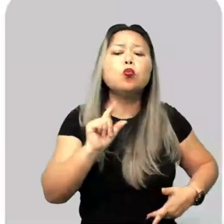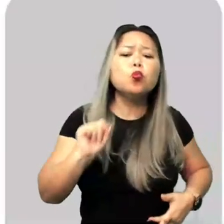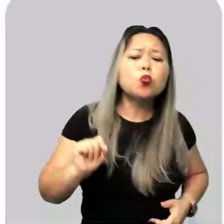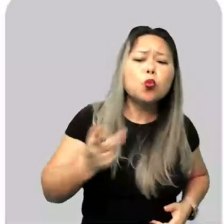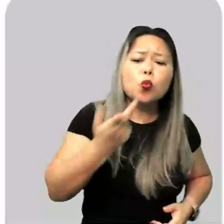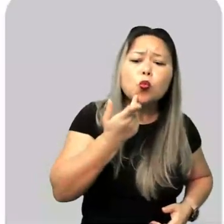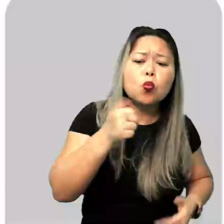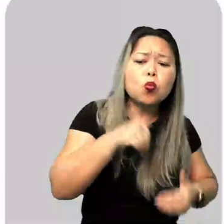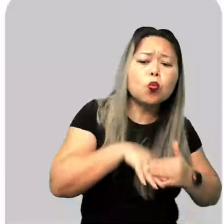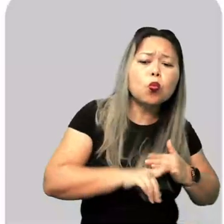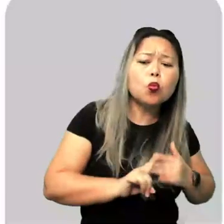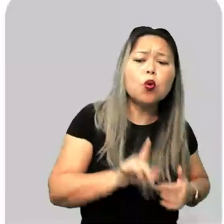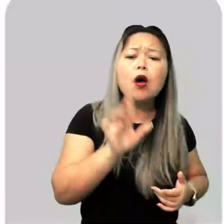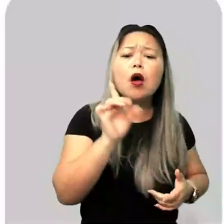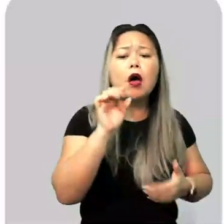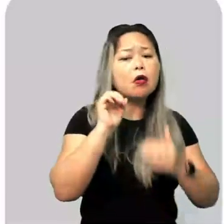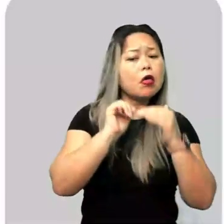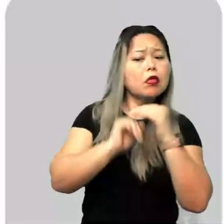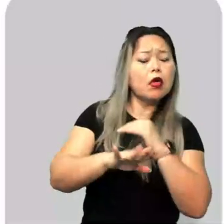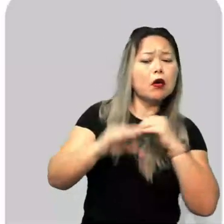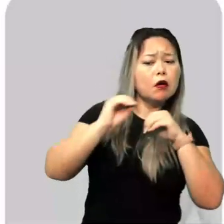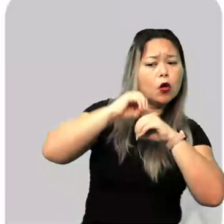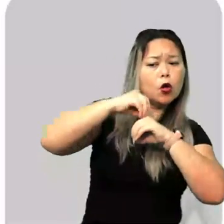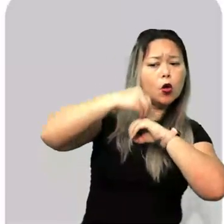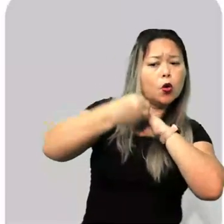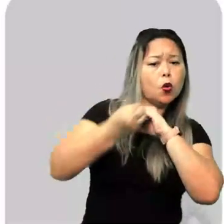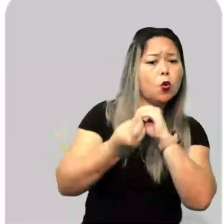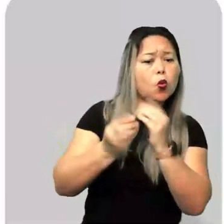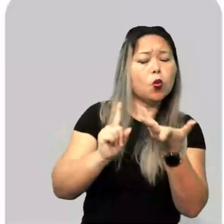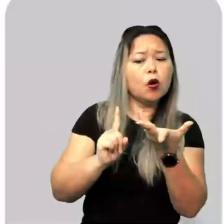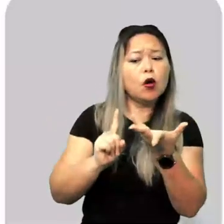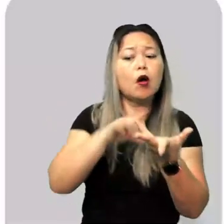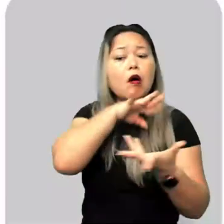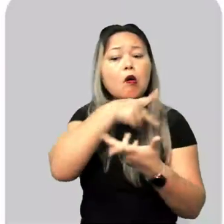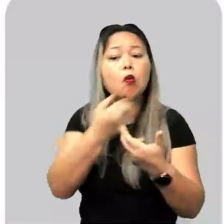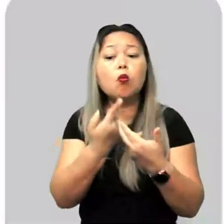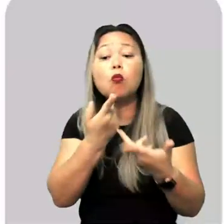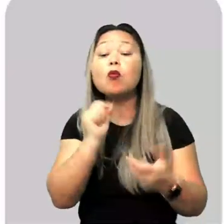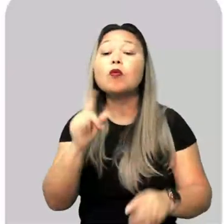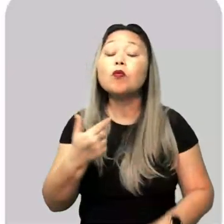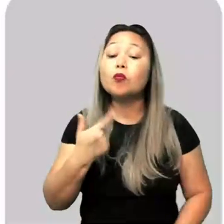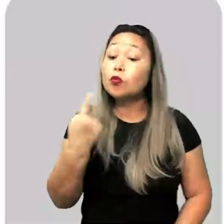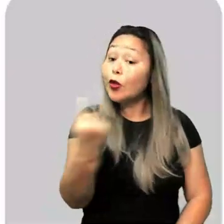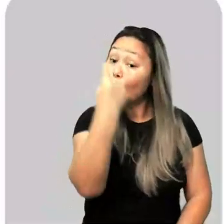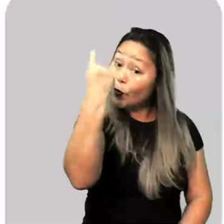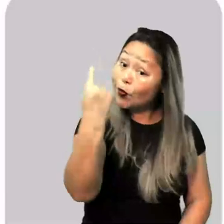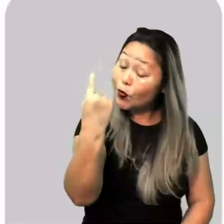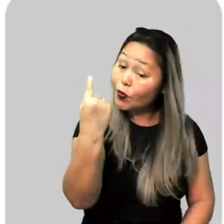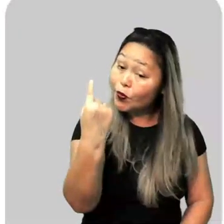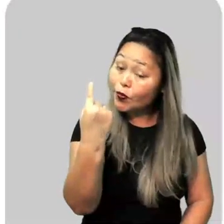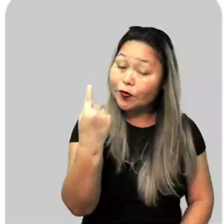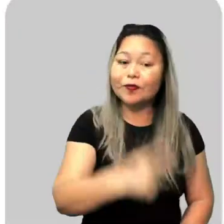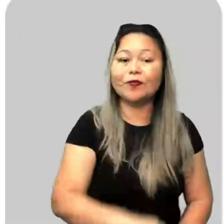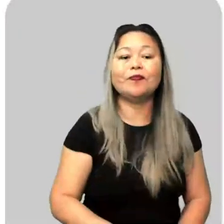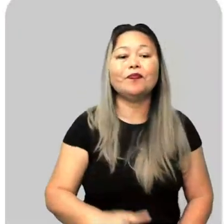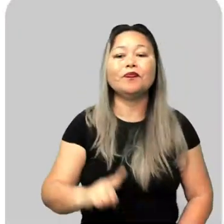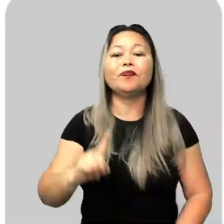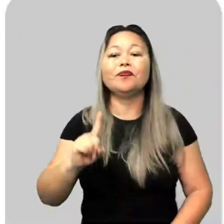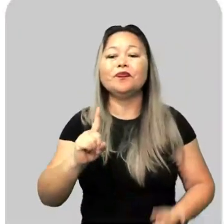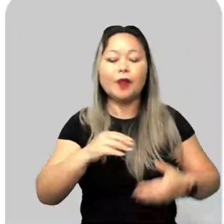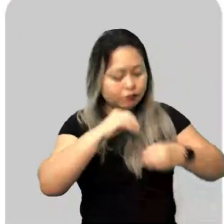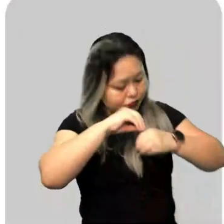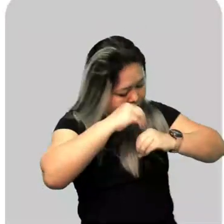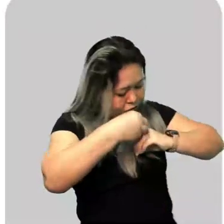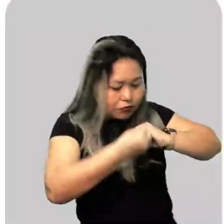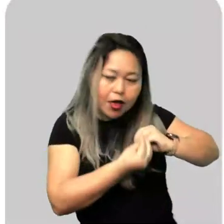De que eu estou falando? De que carboidrato de reserva energética dos animais que eu estou falando, gente? Só tem um. A partir de moléculas de